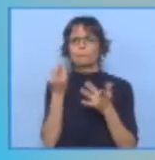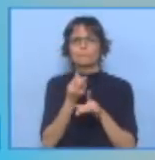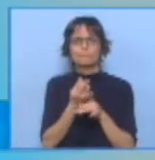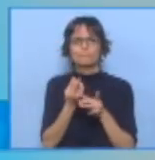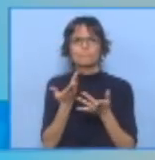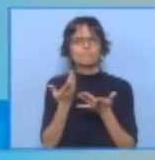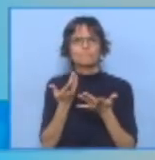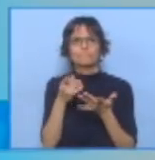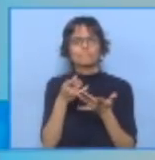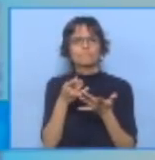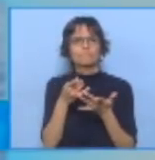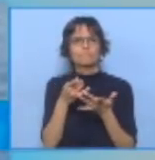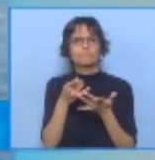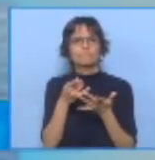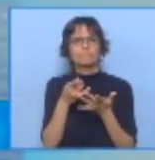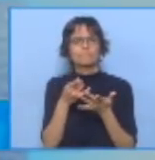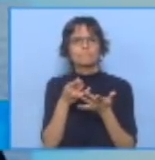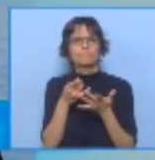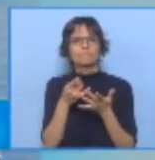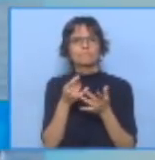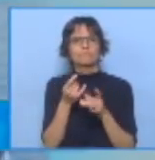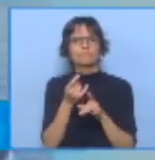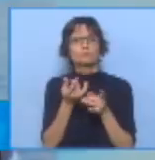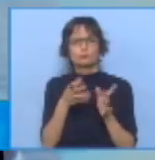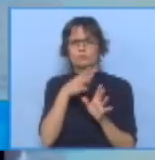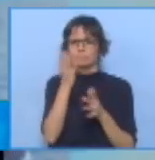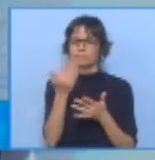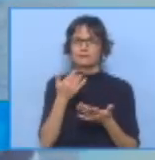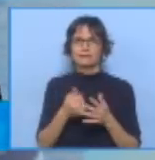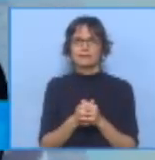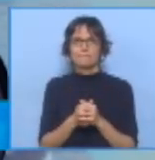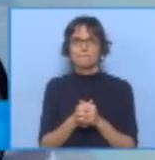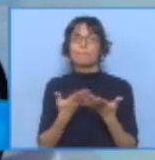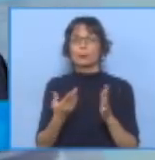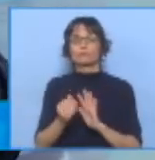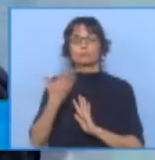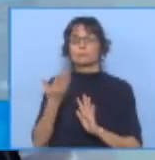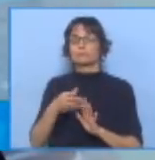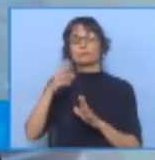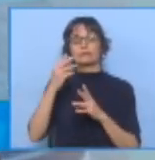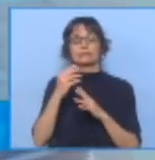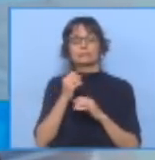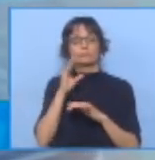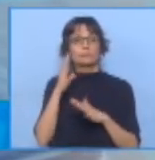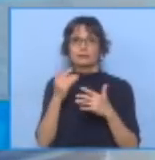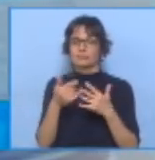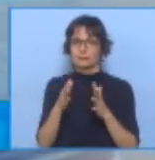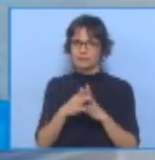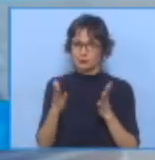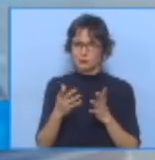um bocadinho por dar aqui o pontapé de saída em relação ao meu colega, saudar os nossos telespectadores com votos de boa